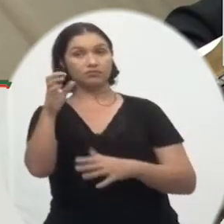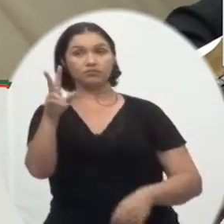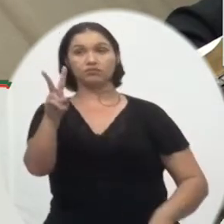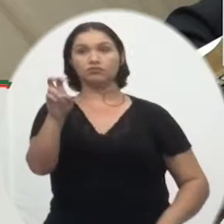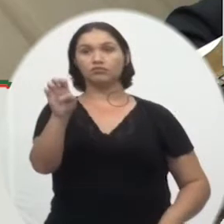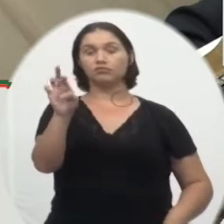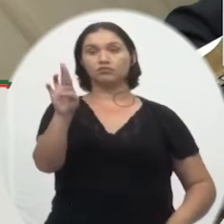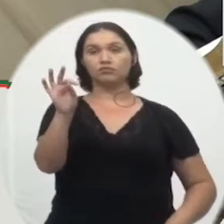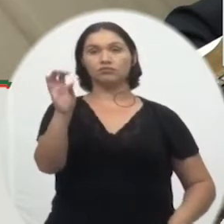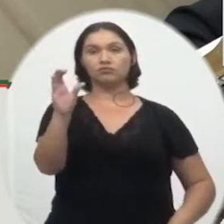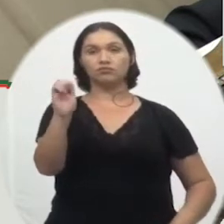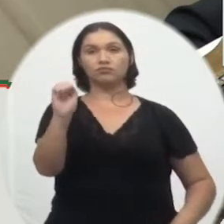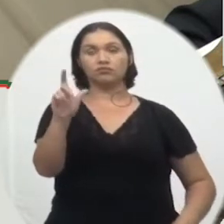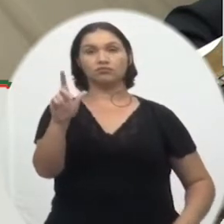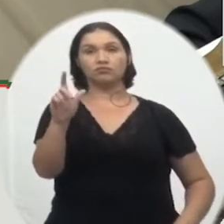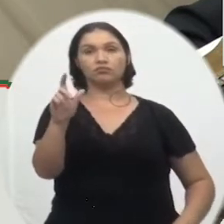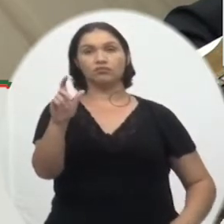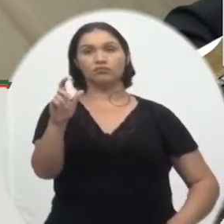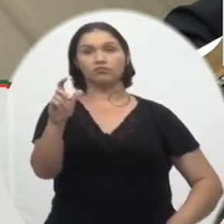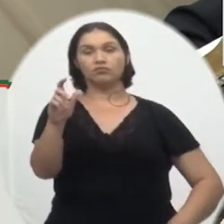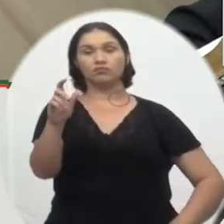rádio que atua no segmento gospel,